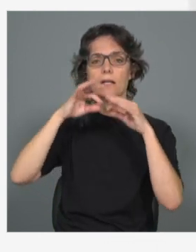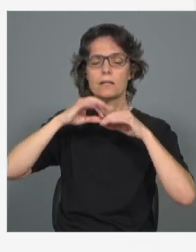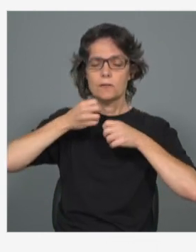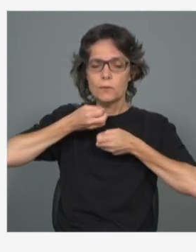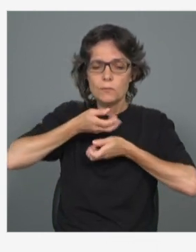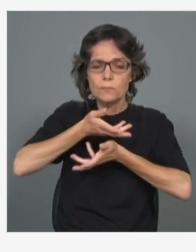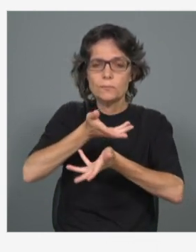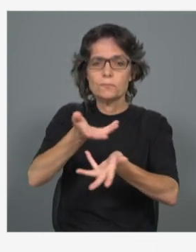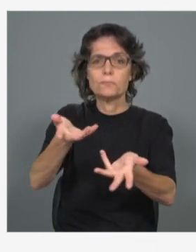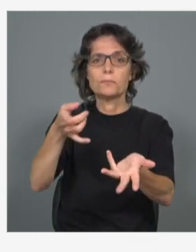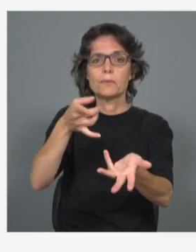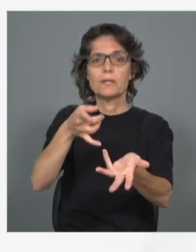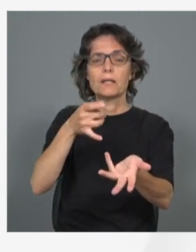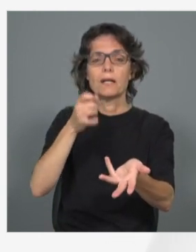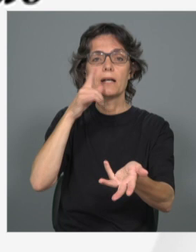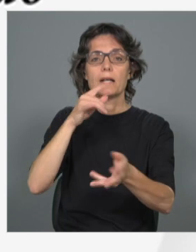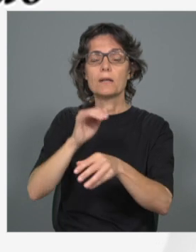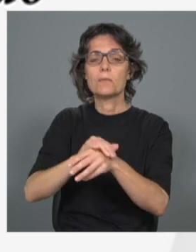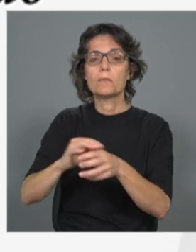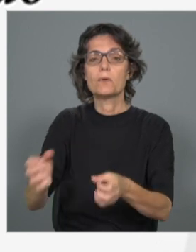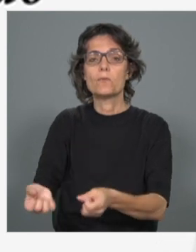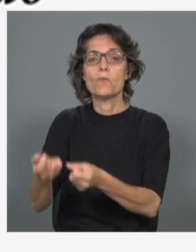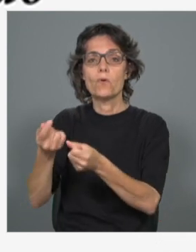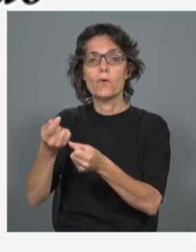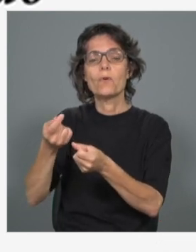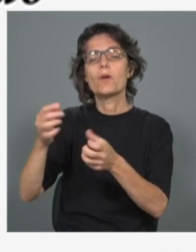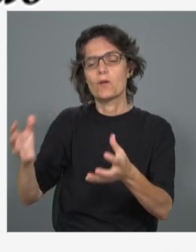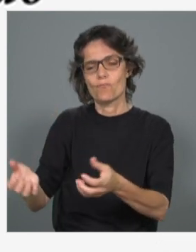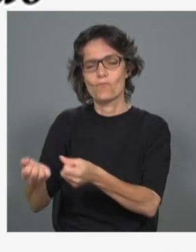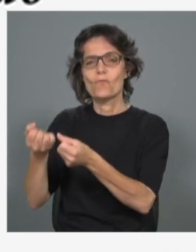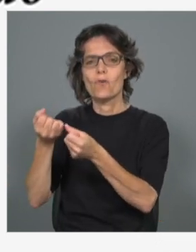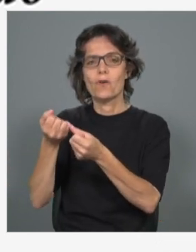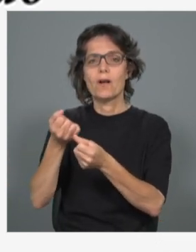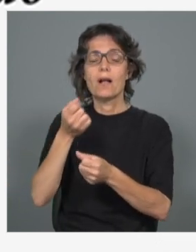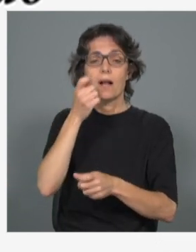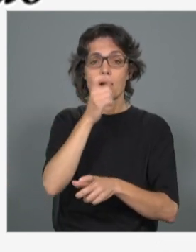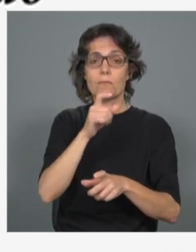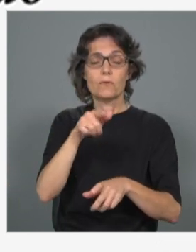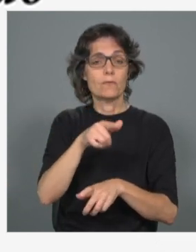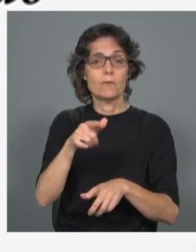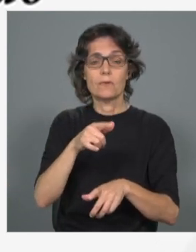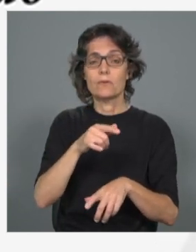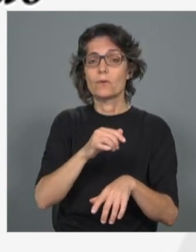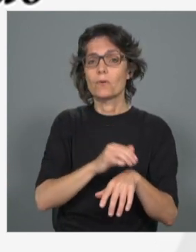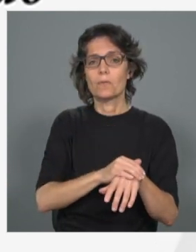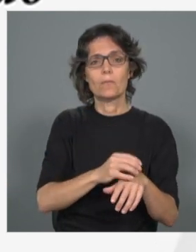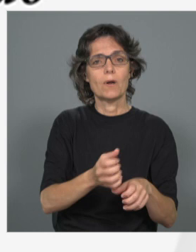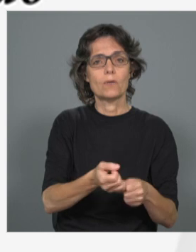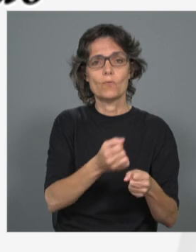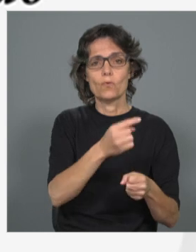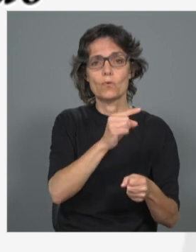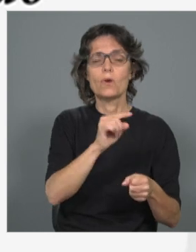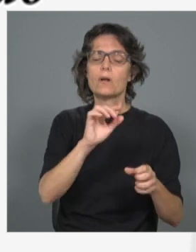Santo. Àqueles a quem perdoardes os pecados, ser-lhes-ão perdoados, e àqueles a quem os retiverdes,